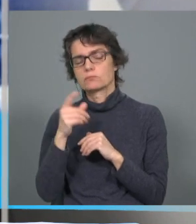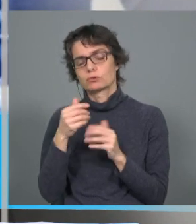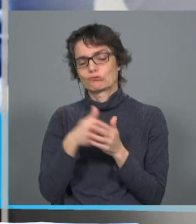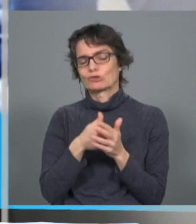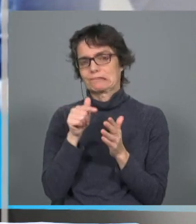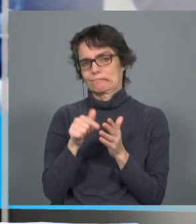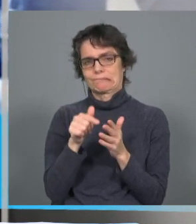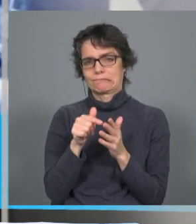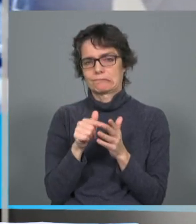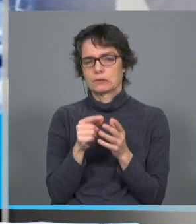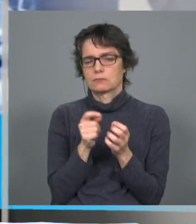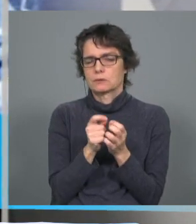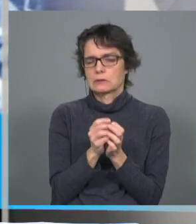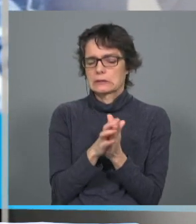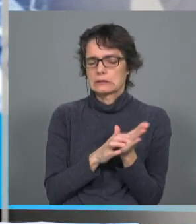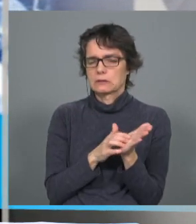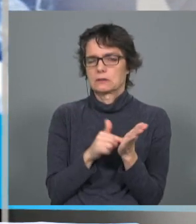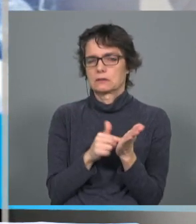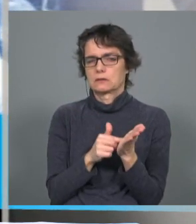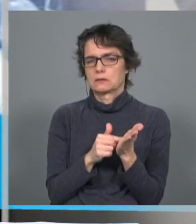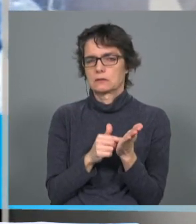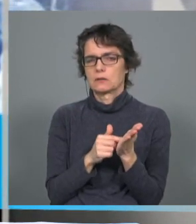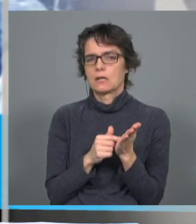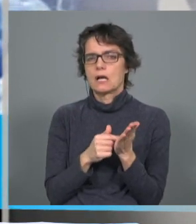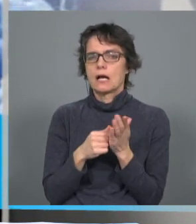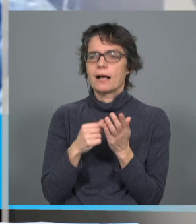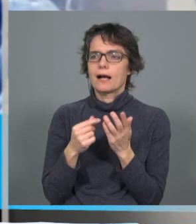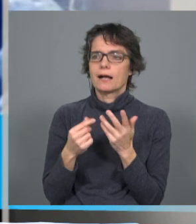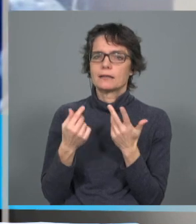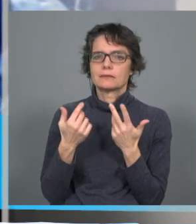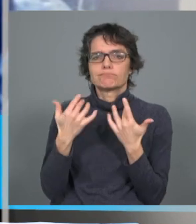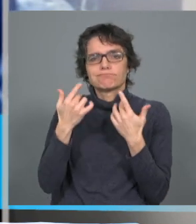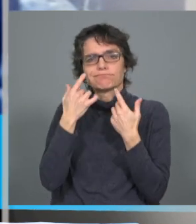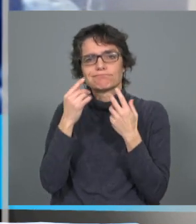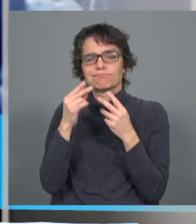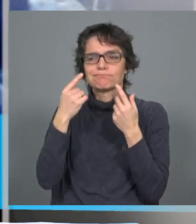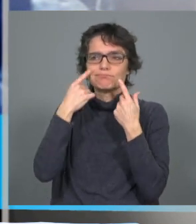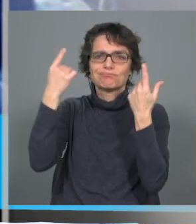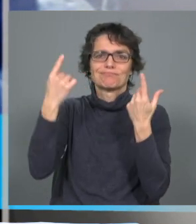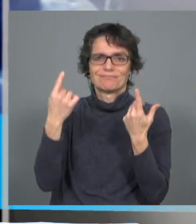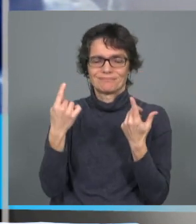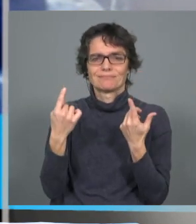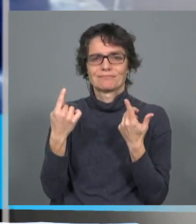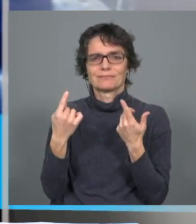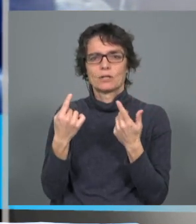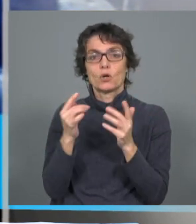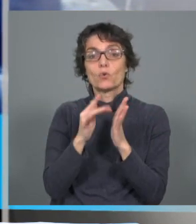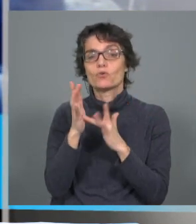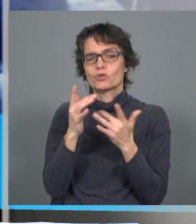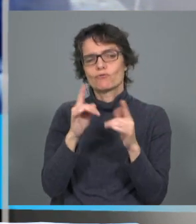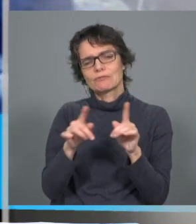uma aproximação à Boa Nova, a Jesus, que é diferente dos